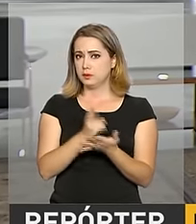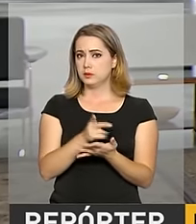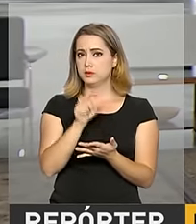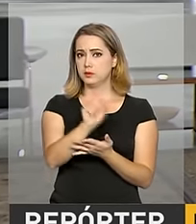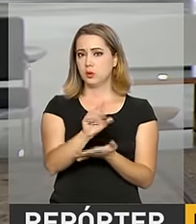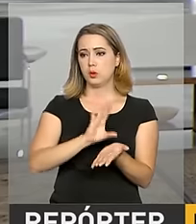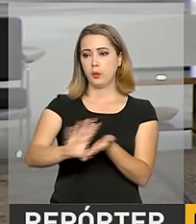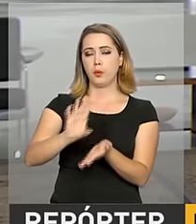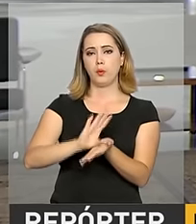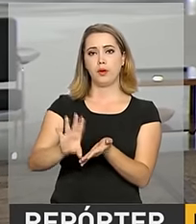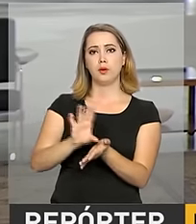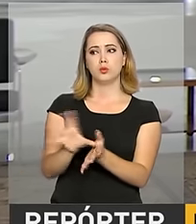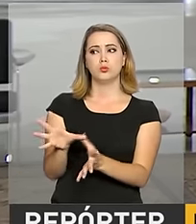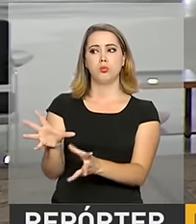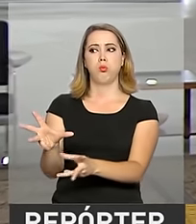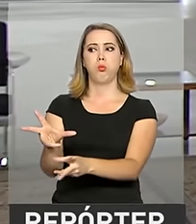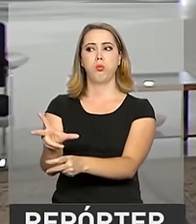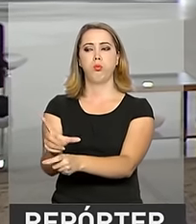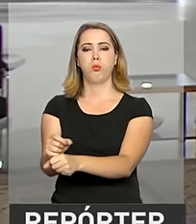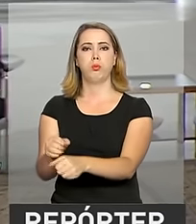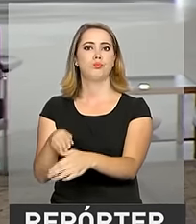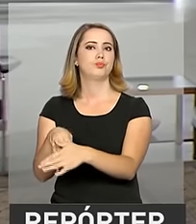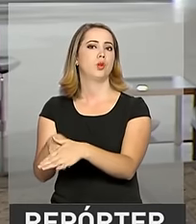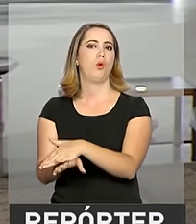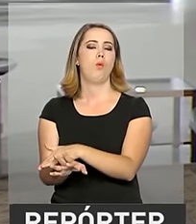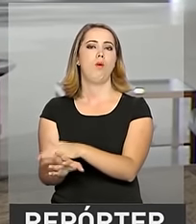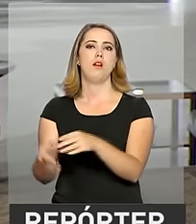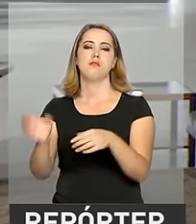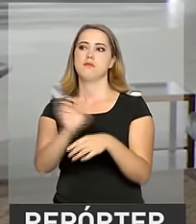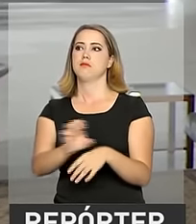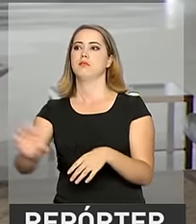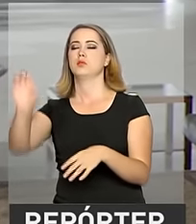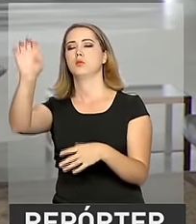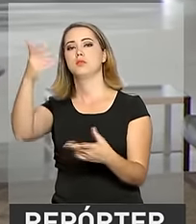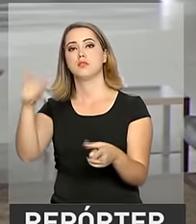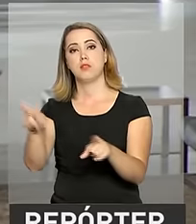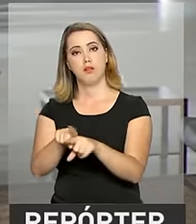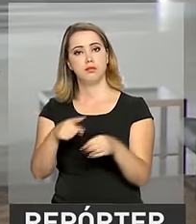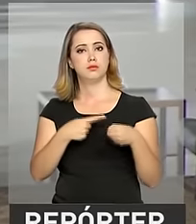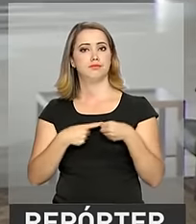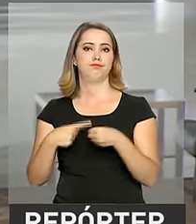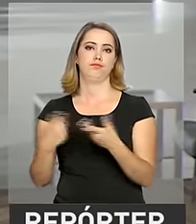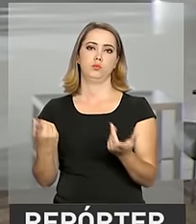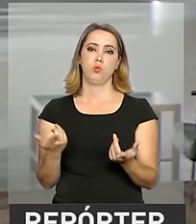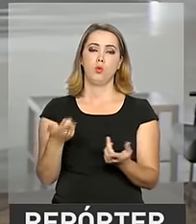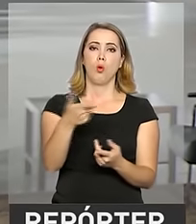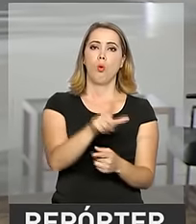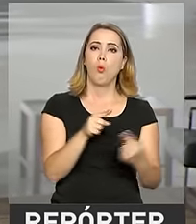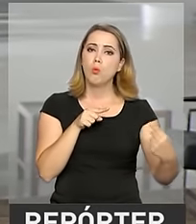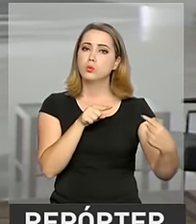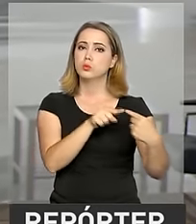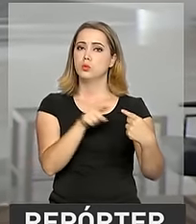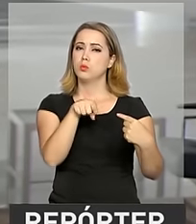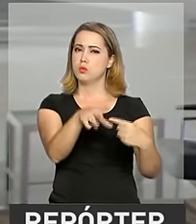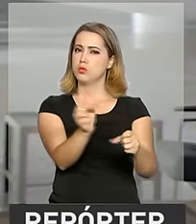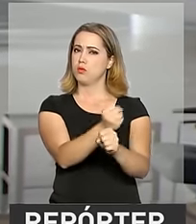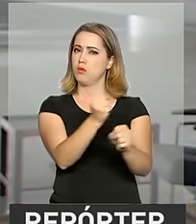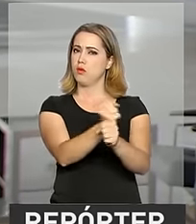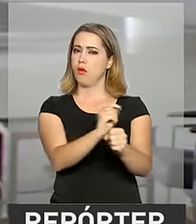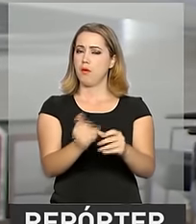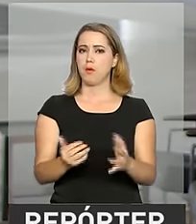recursos fiquem acumulados nos cofres de estados e municípios. Outro objetivo é tornar esses empreendimentos